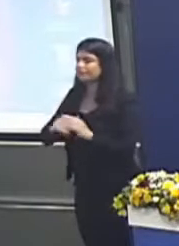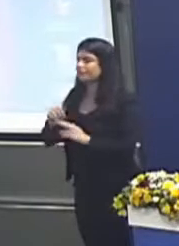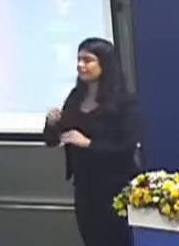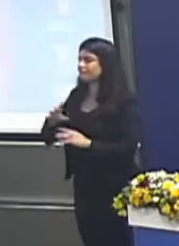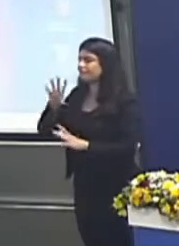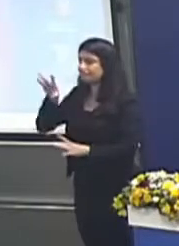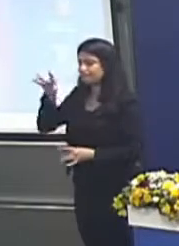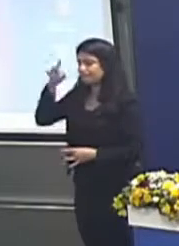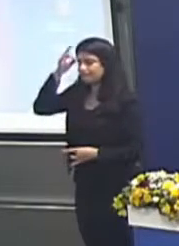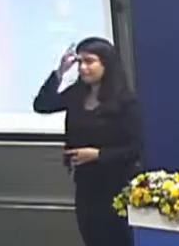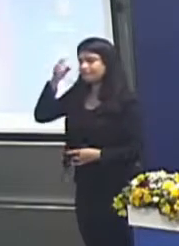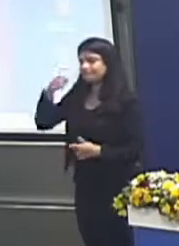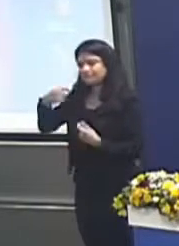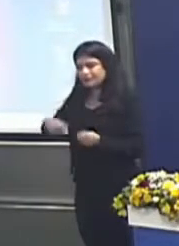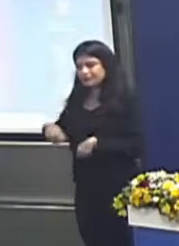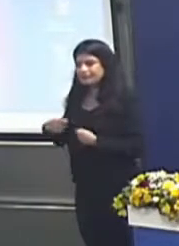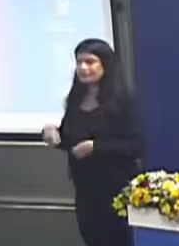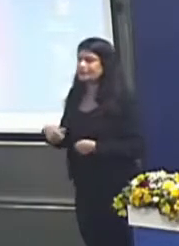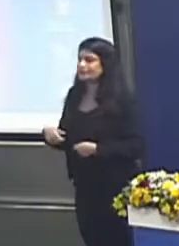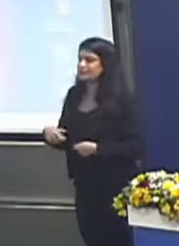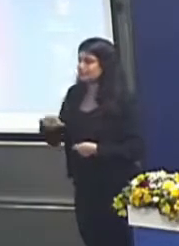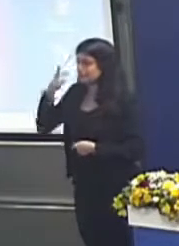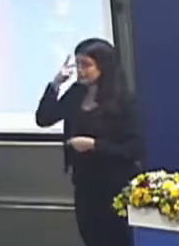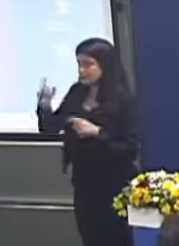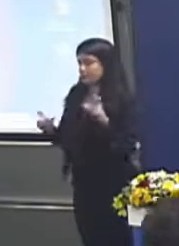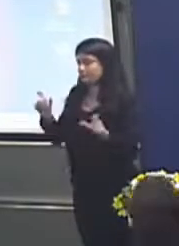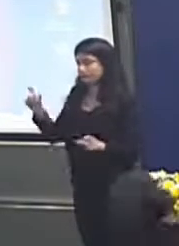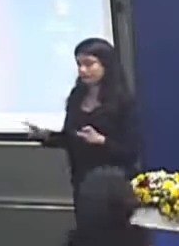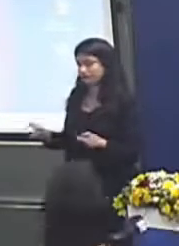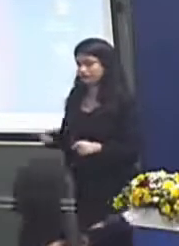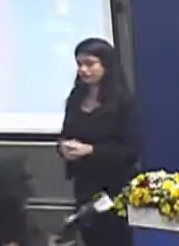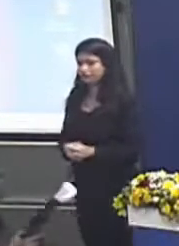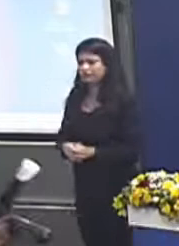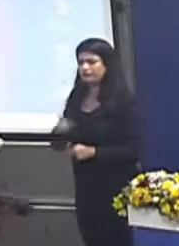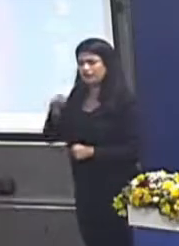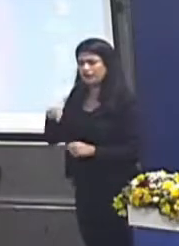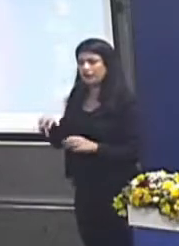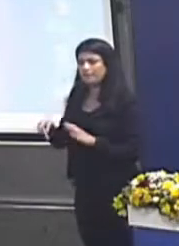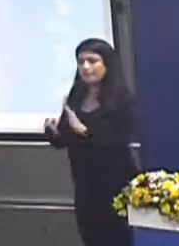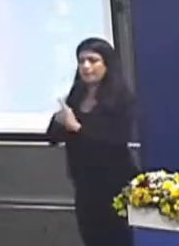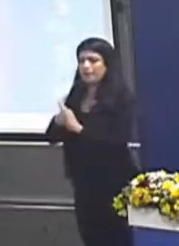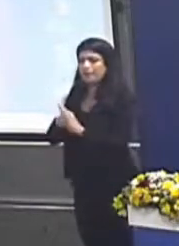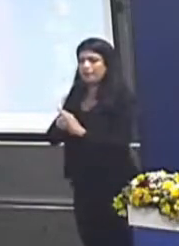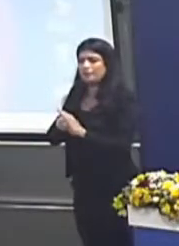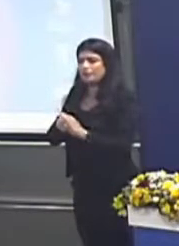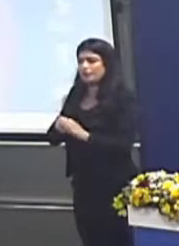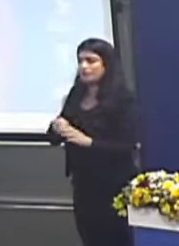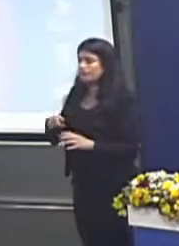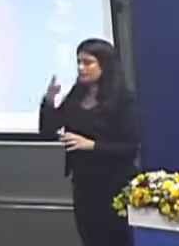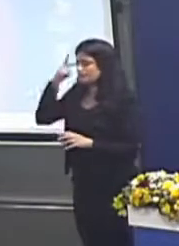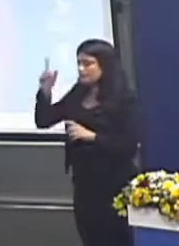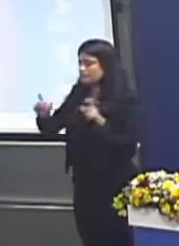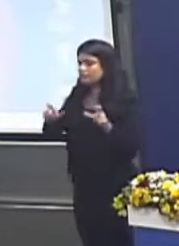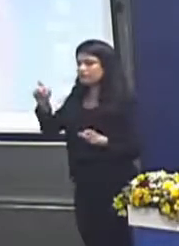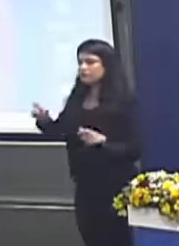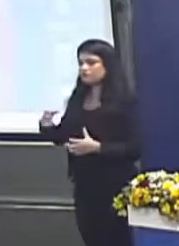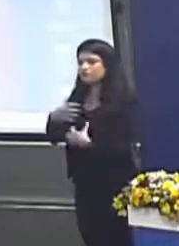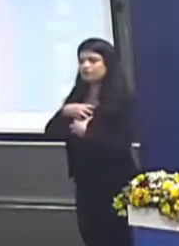com as necessidades de um povo, do nosso povo, de um povo que nos últimos